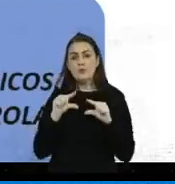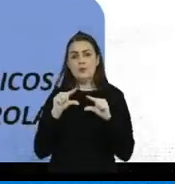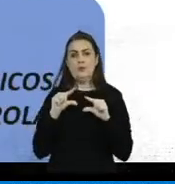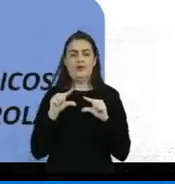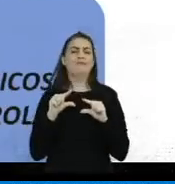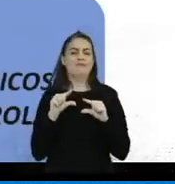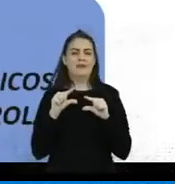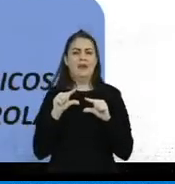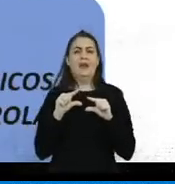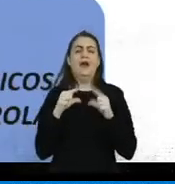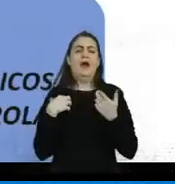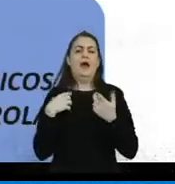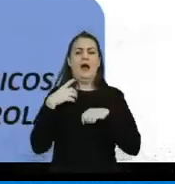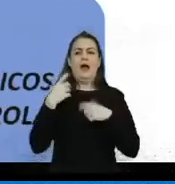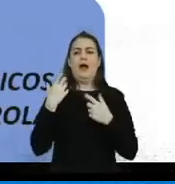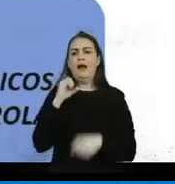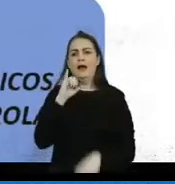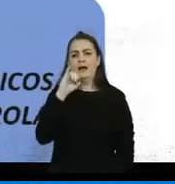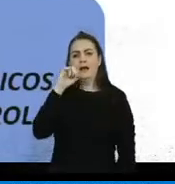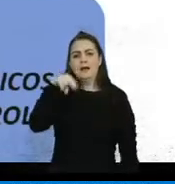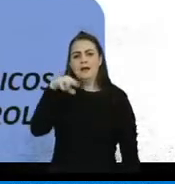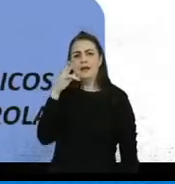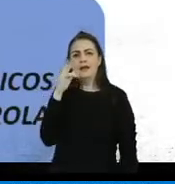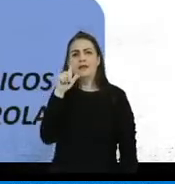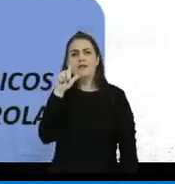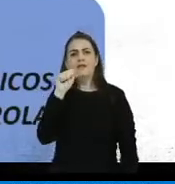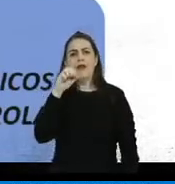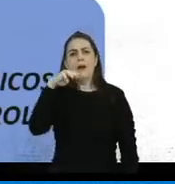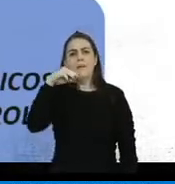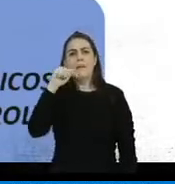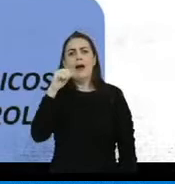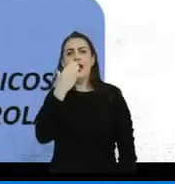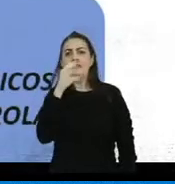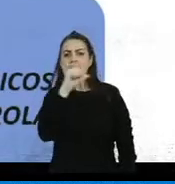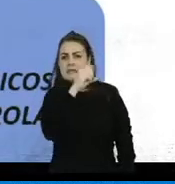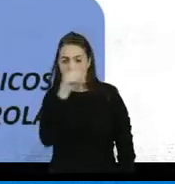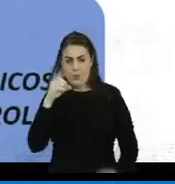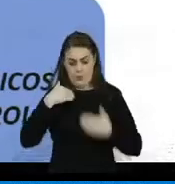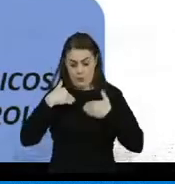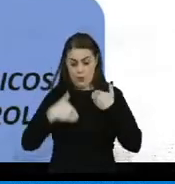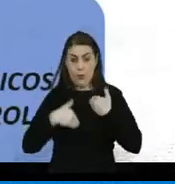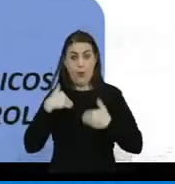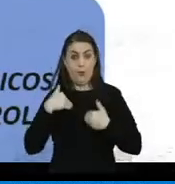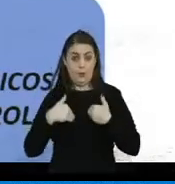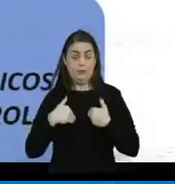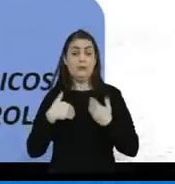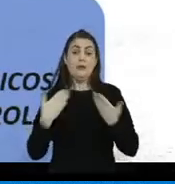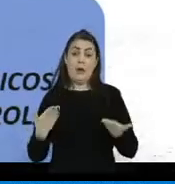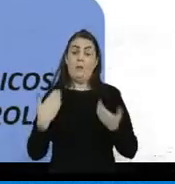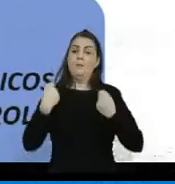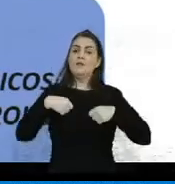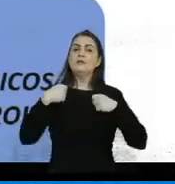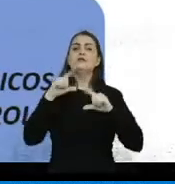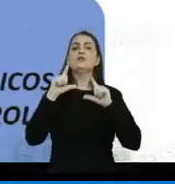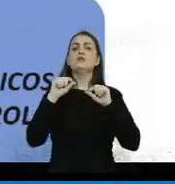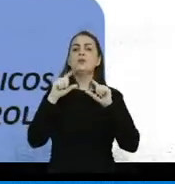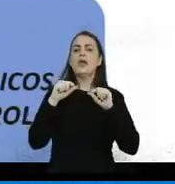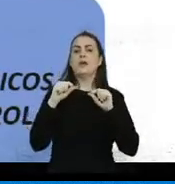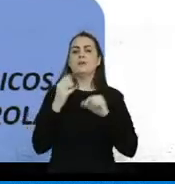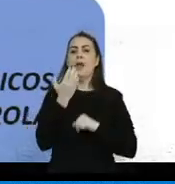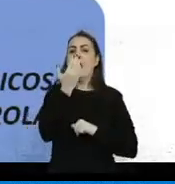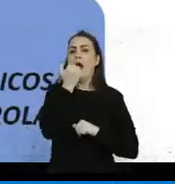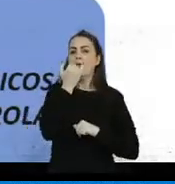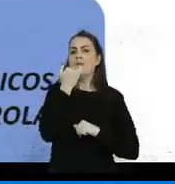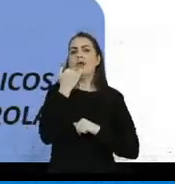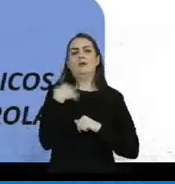dieta anti-inflamatória. E uma dieta anti-inflamatória inclui aumentar o ômega 3,